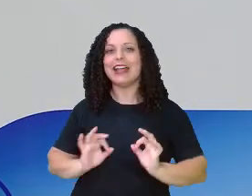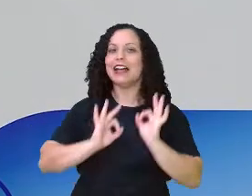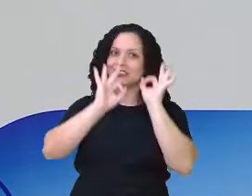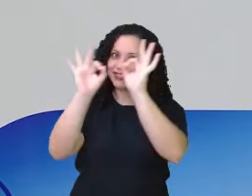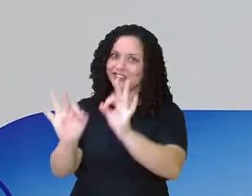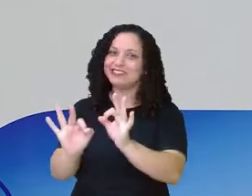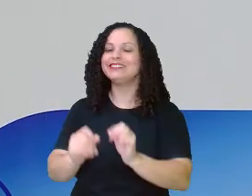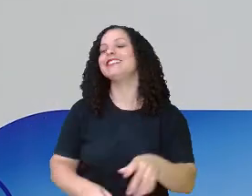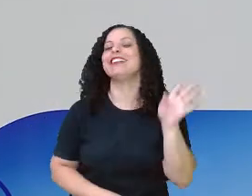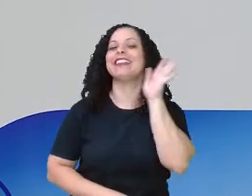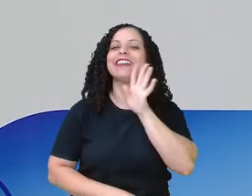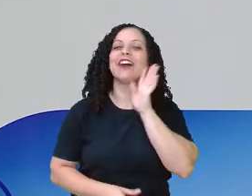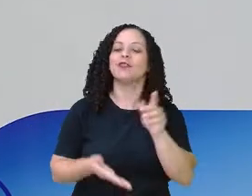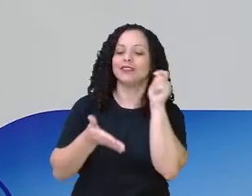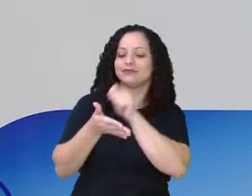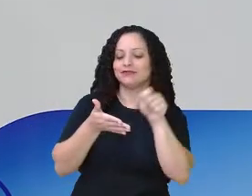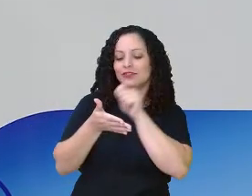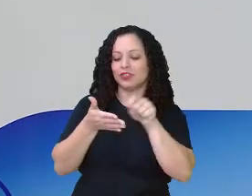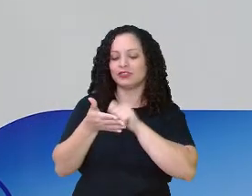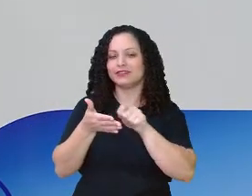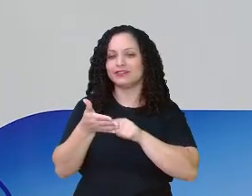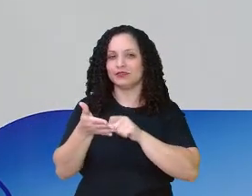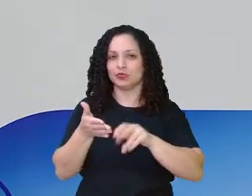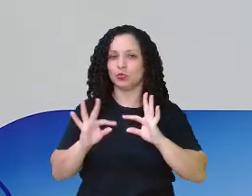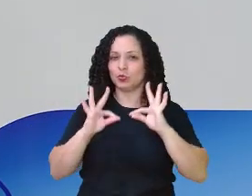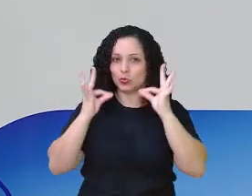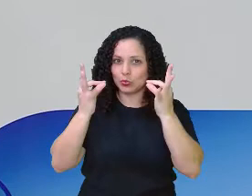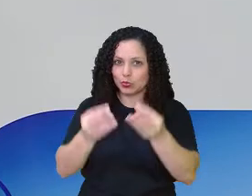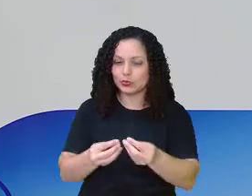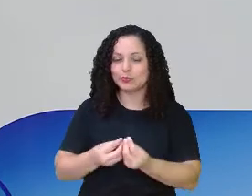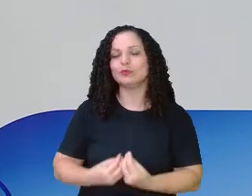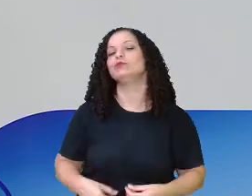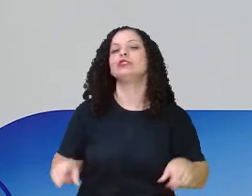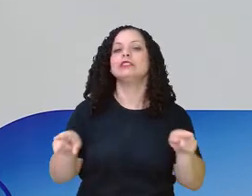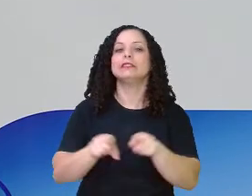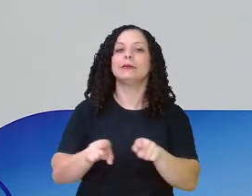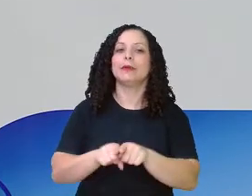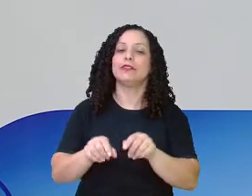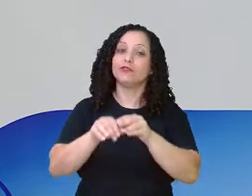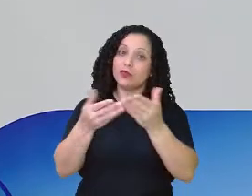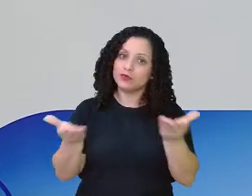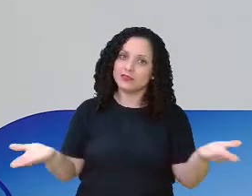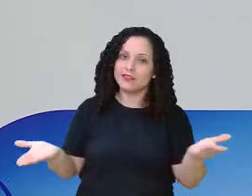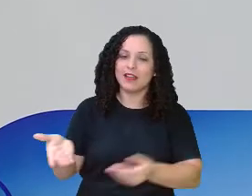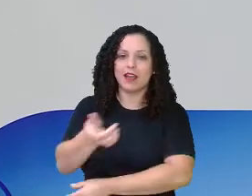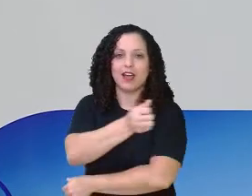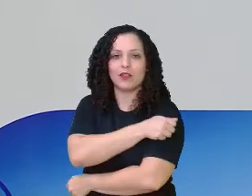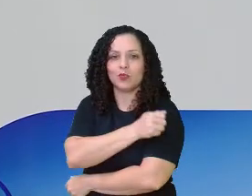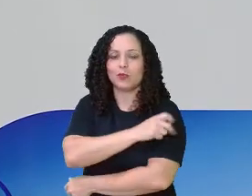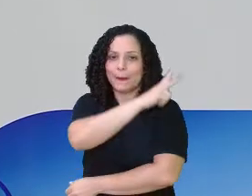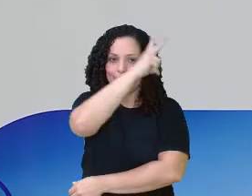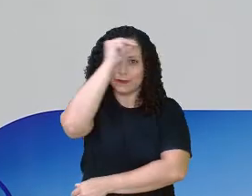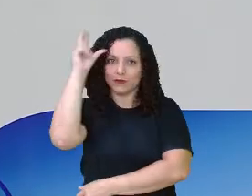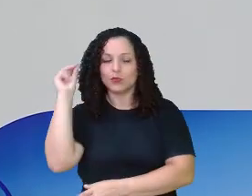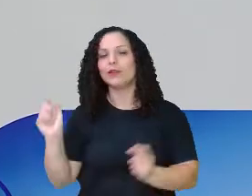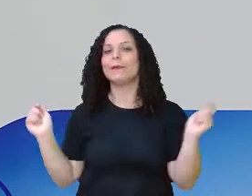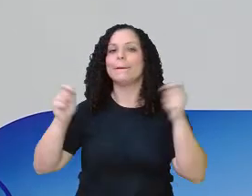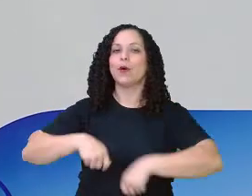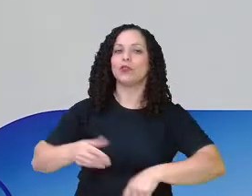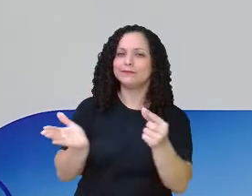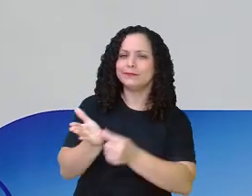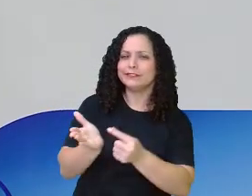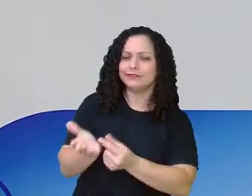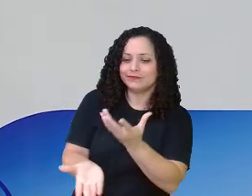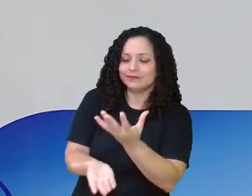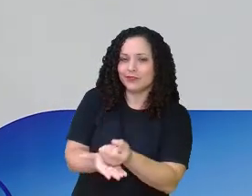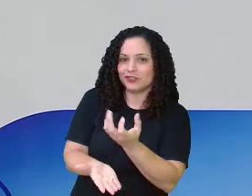né? Anotando lá bem direitinho, que massa. Também você pode, você que é da rede, assistir pelo aplicativo, isso